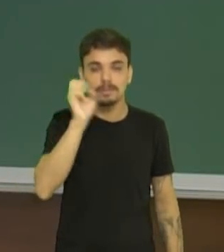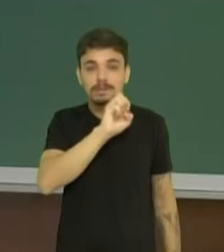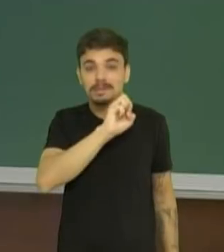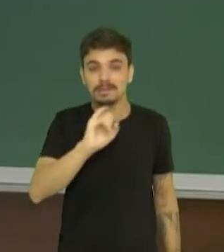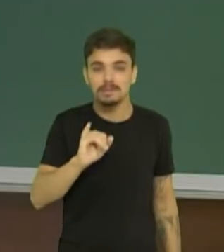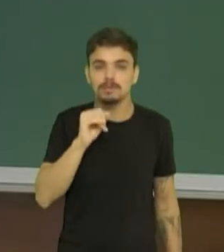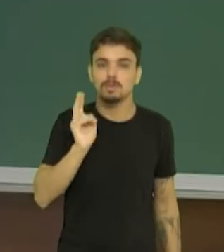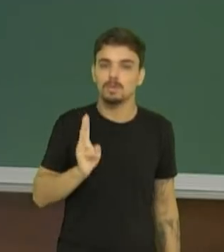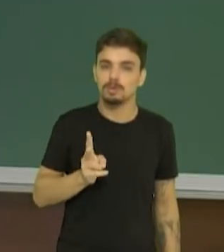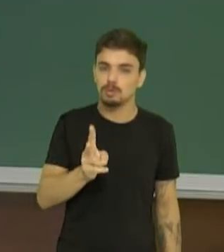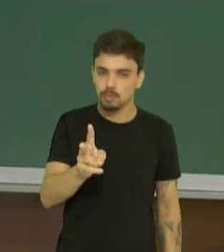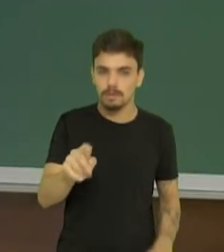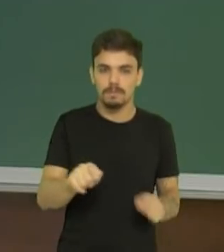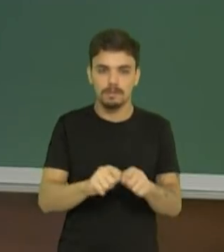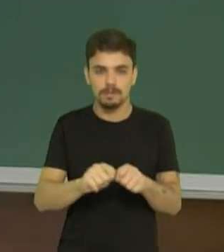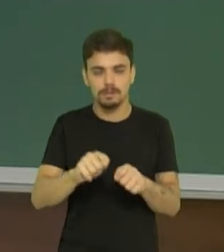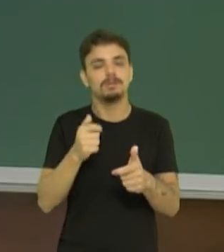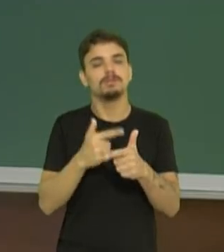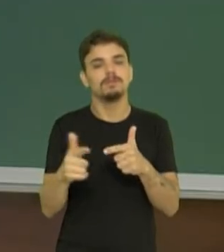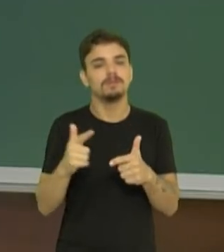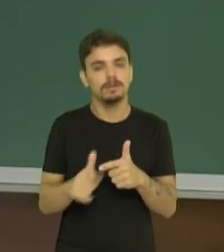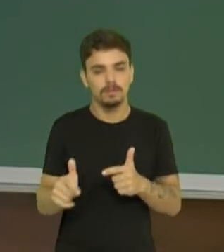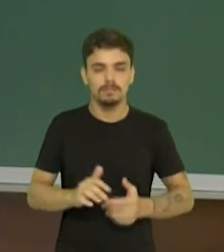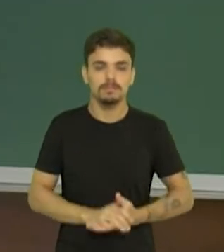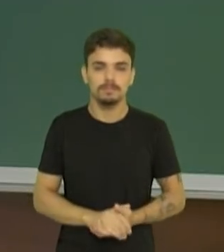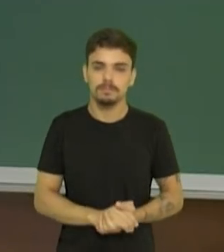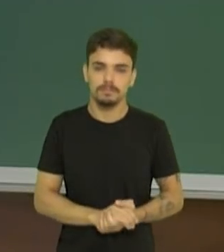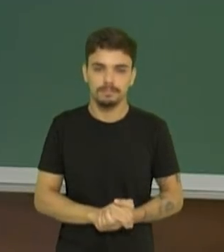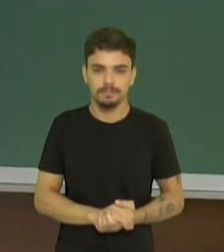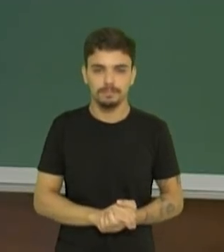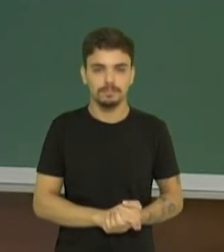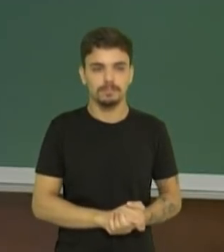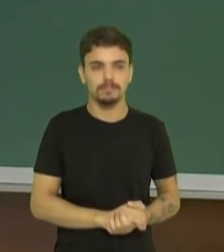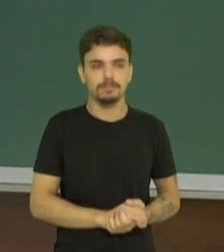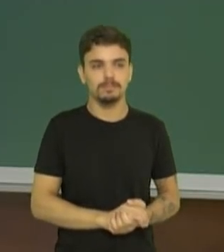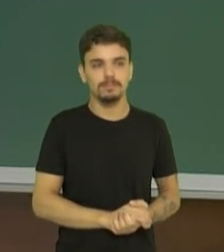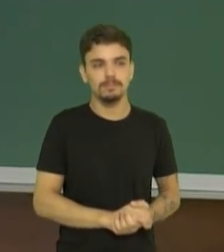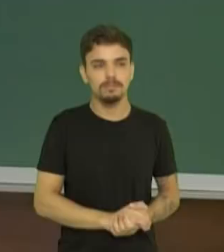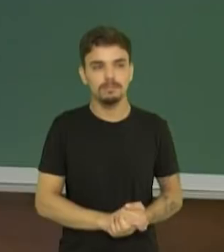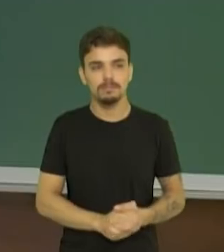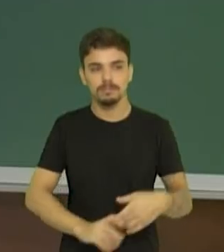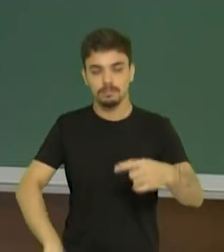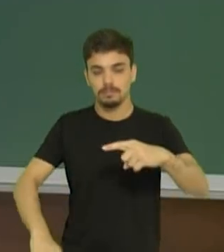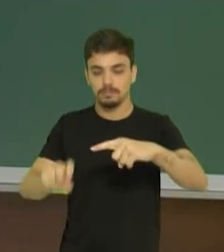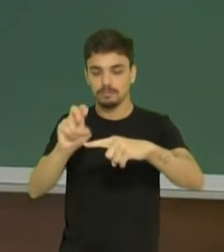tá? 5 onzeavos, da mesma maneira.